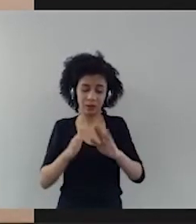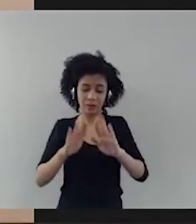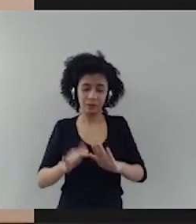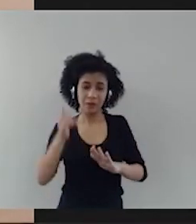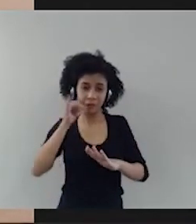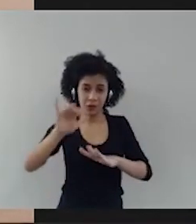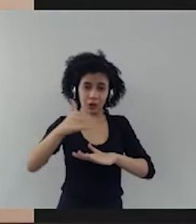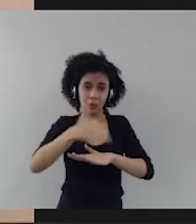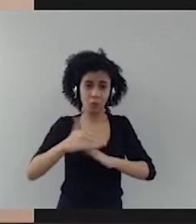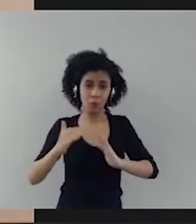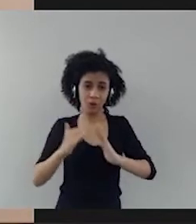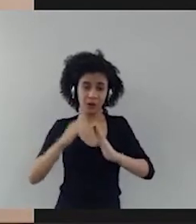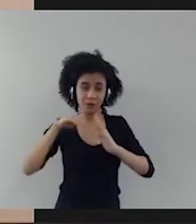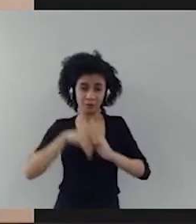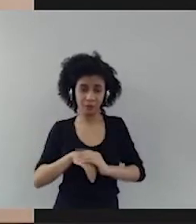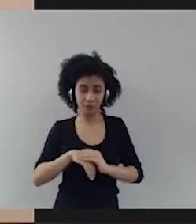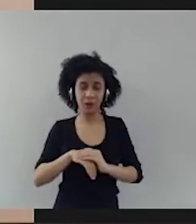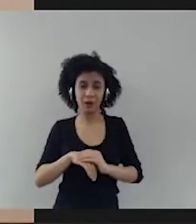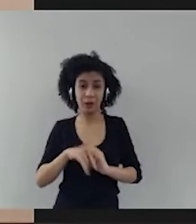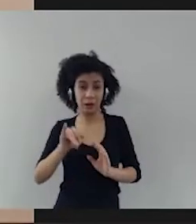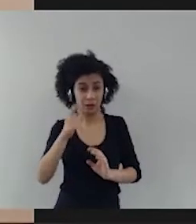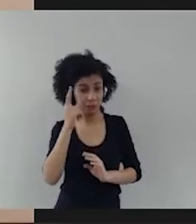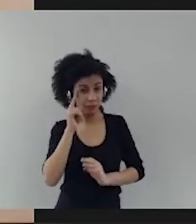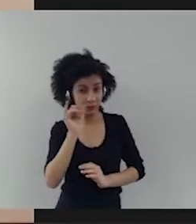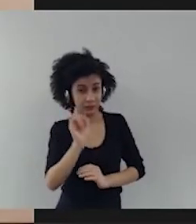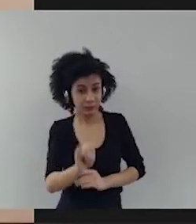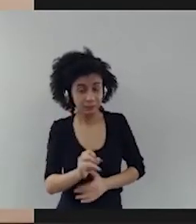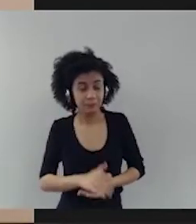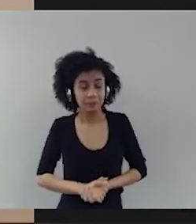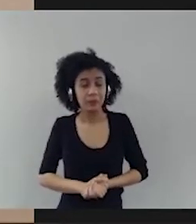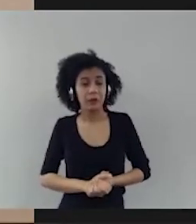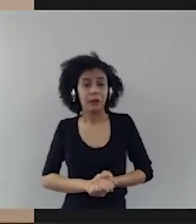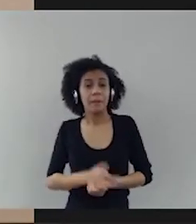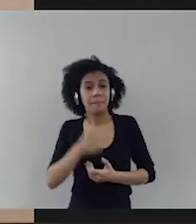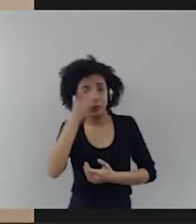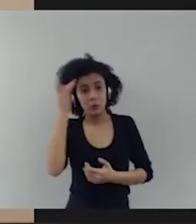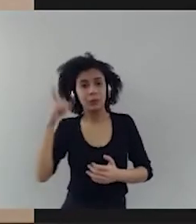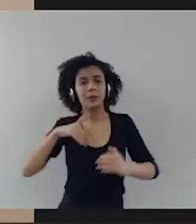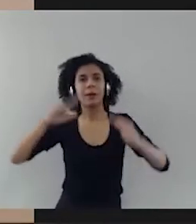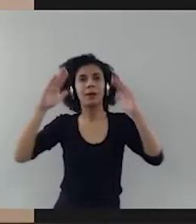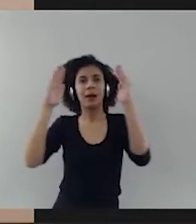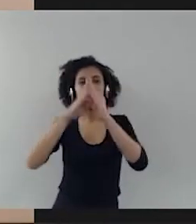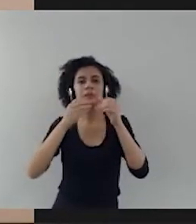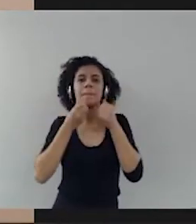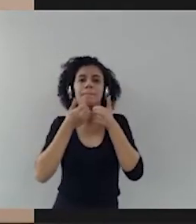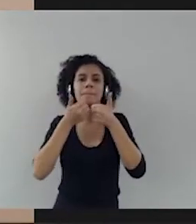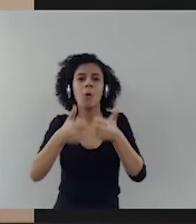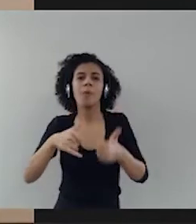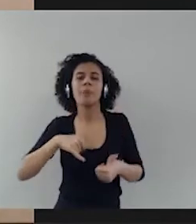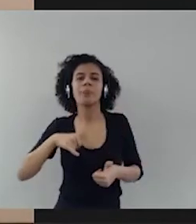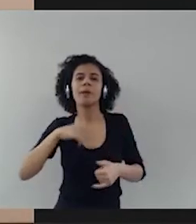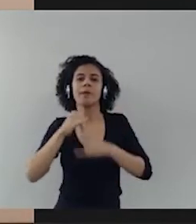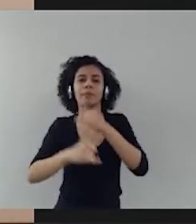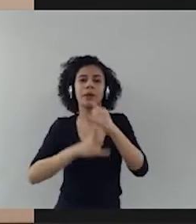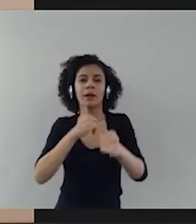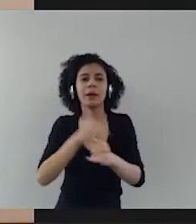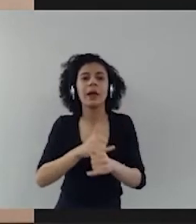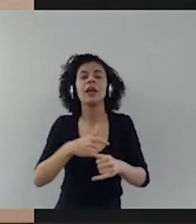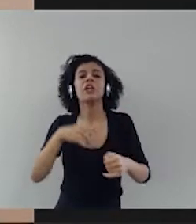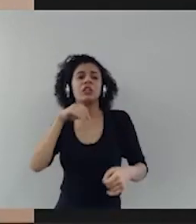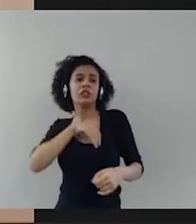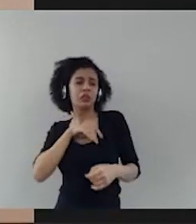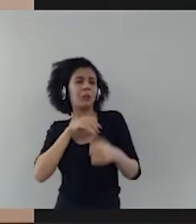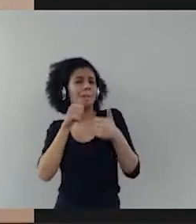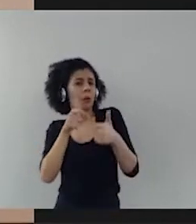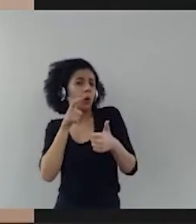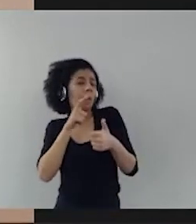as pessoas que têm casas, porque vamos pensar nisso, que tem casa, que tem ali sua internet, que tem alguma renda, que não está